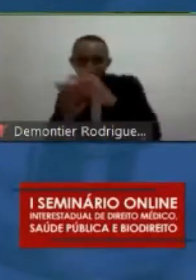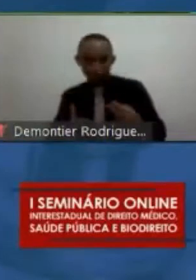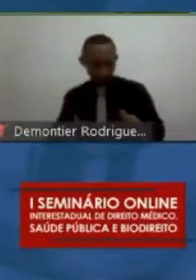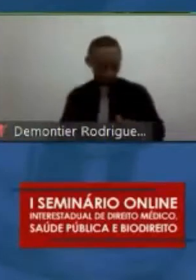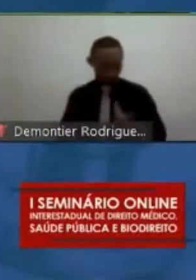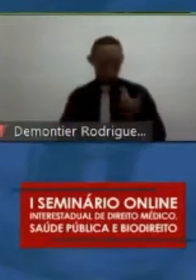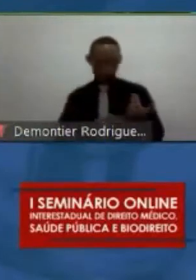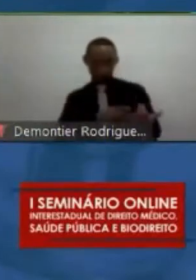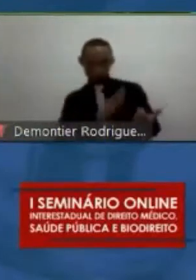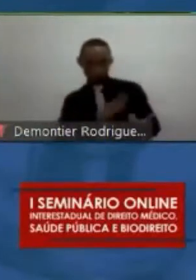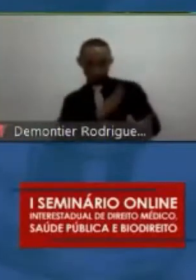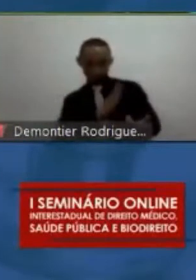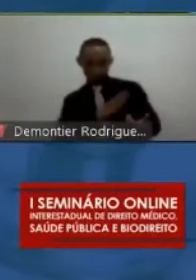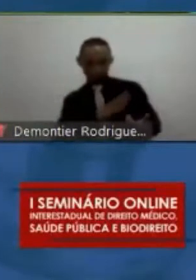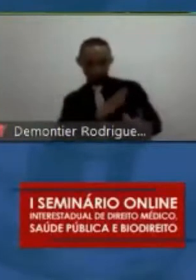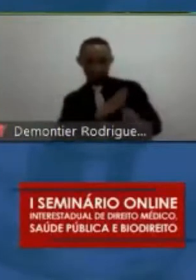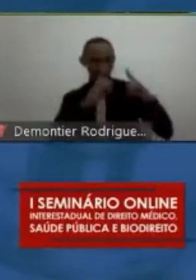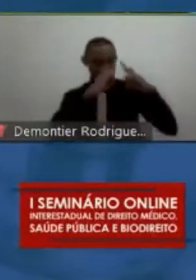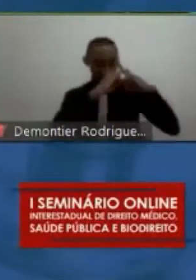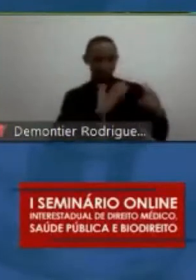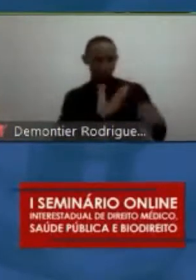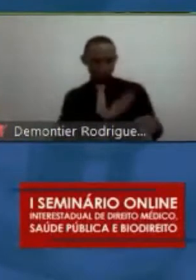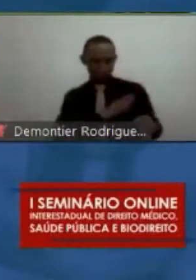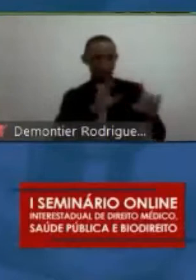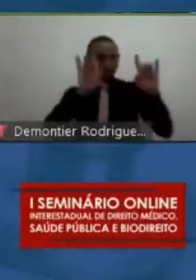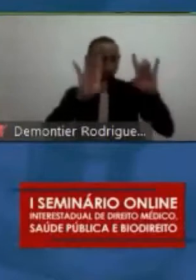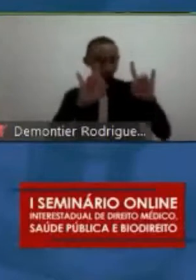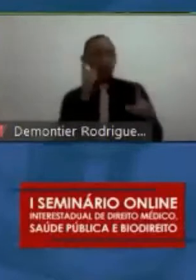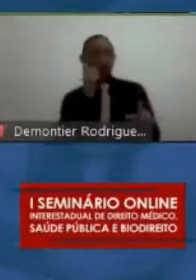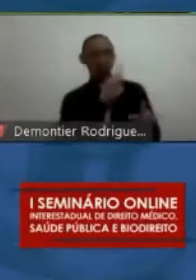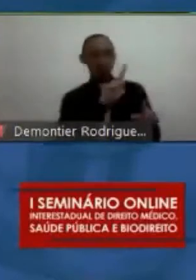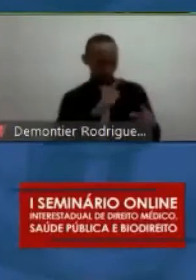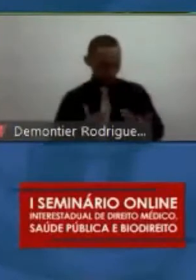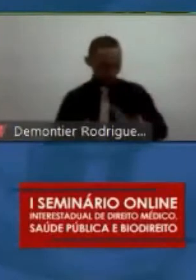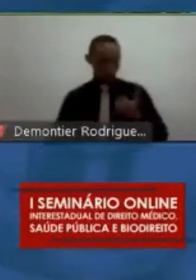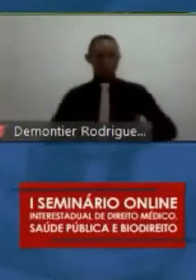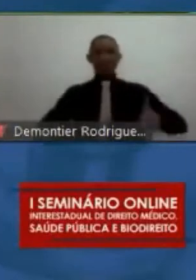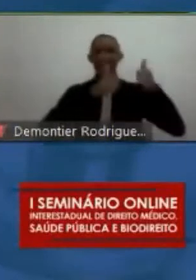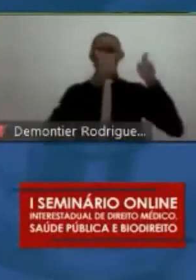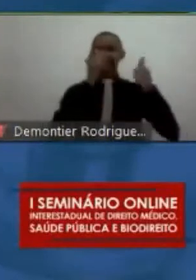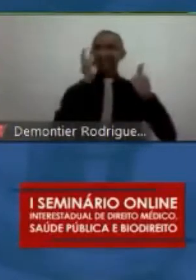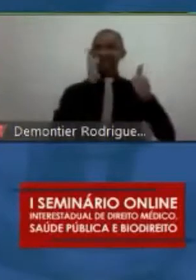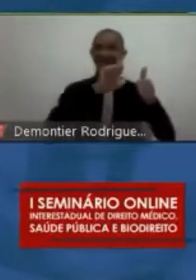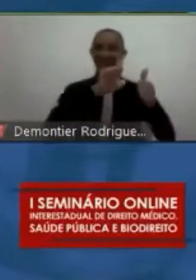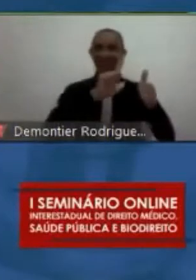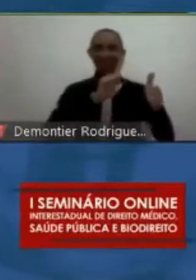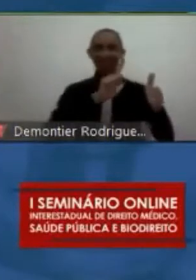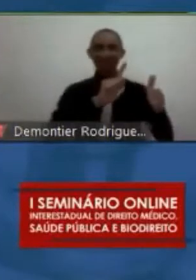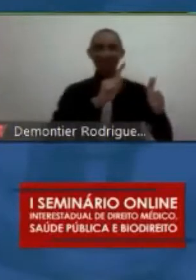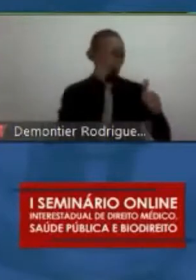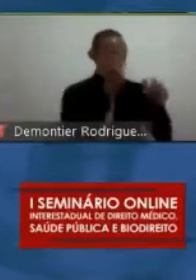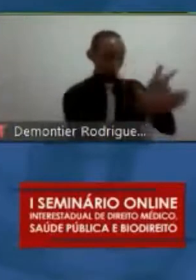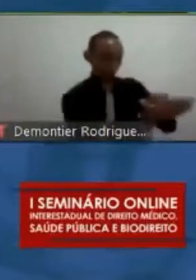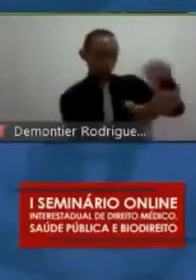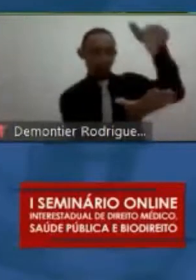como é o caso do Instituto do Coração. Foi seguro e foi eficaz. Esse é um trabalho com mais de 32 mil